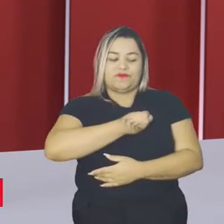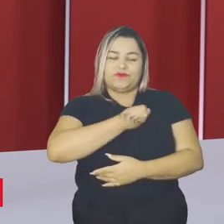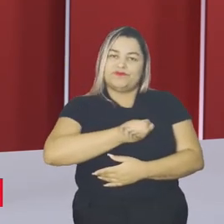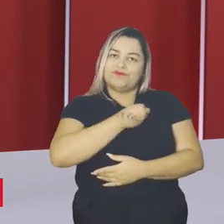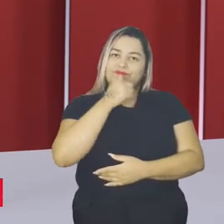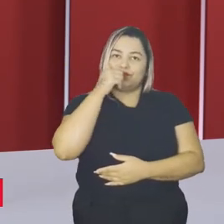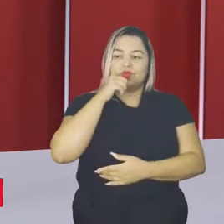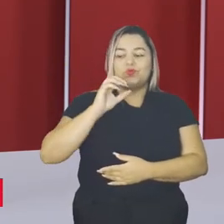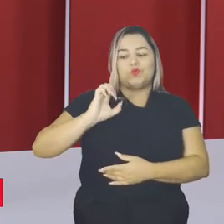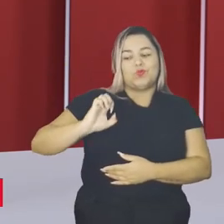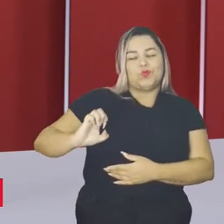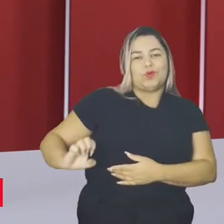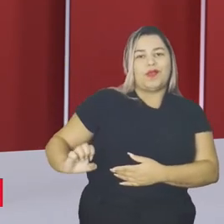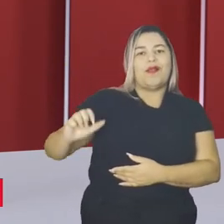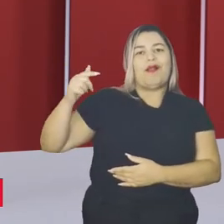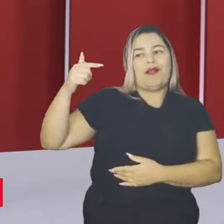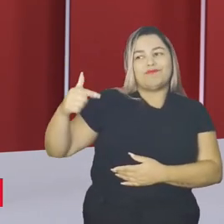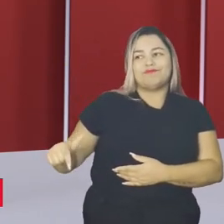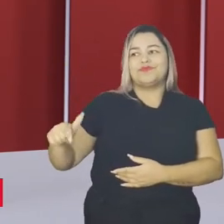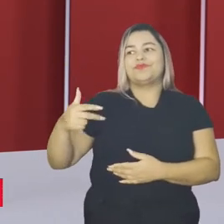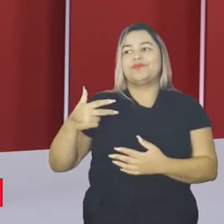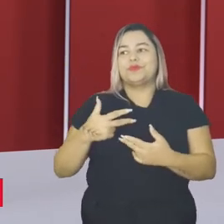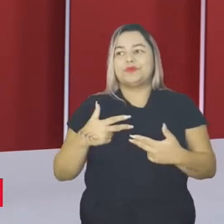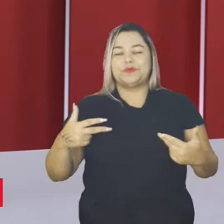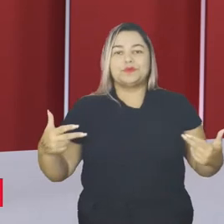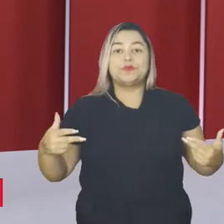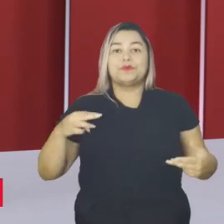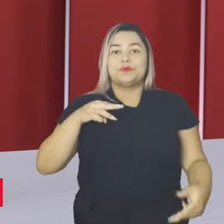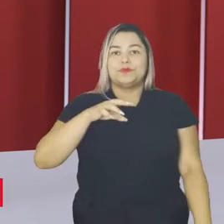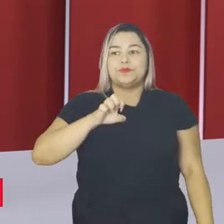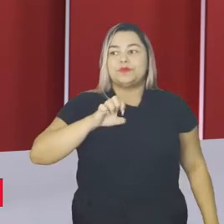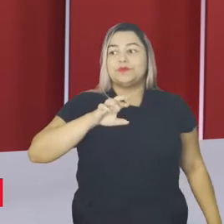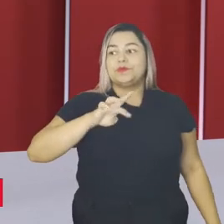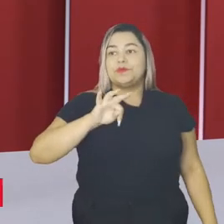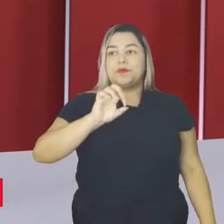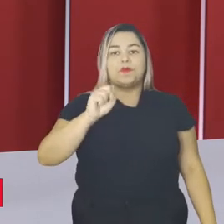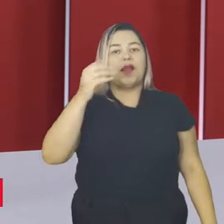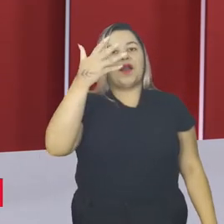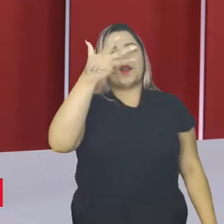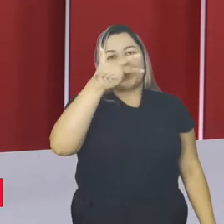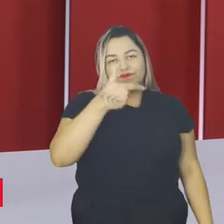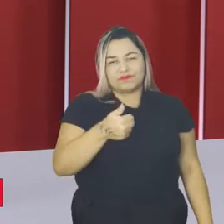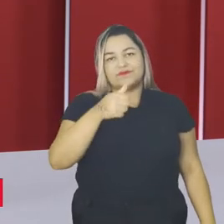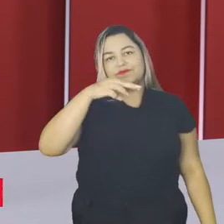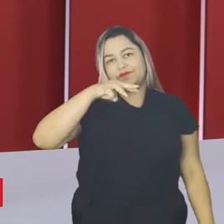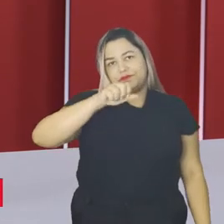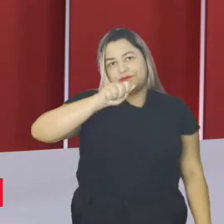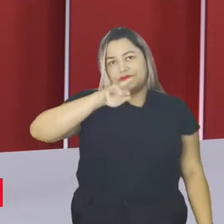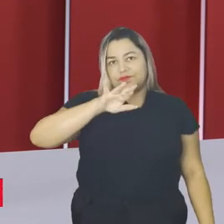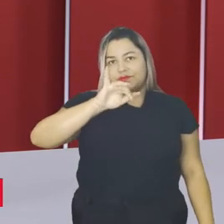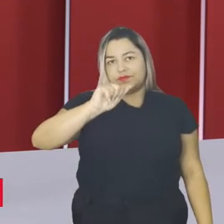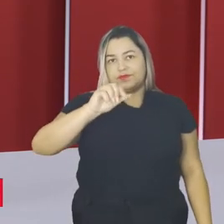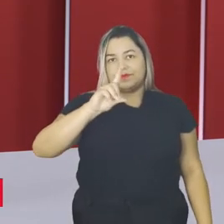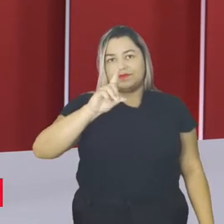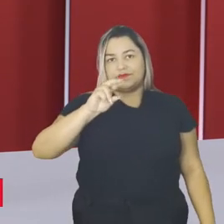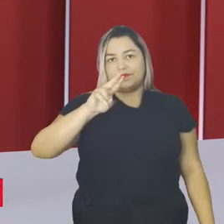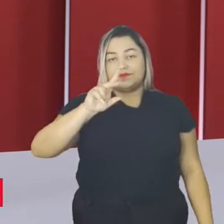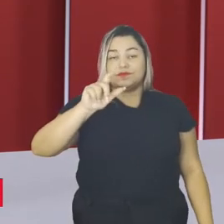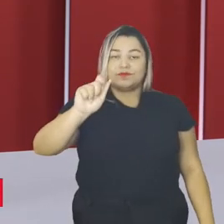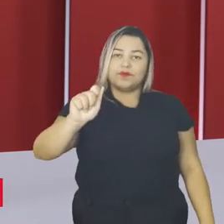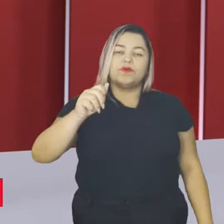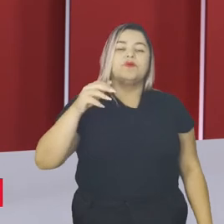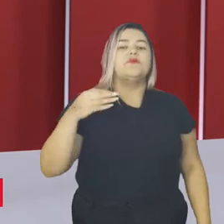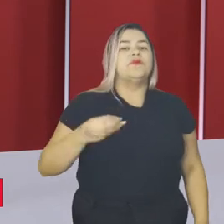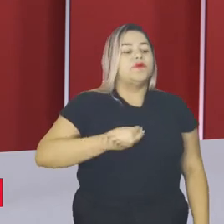esquerda, é outro nível. Mirtes Miller, maravilhosa. Maria Dalva de Souza, viva nós mulheres.